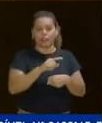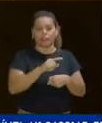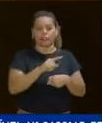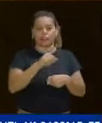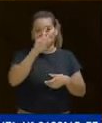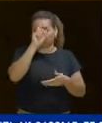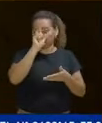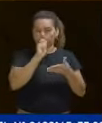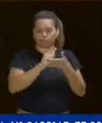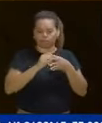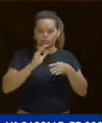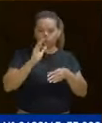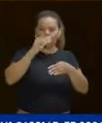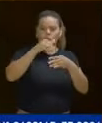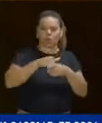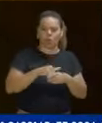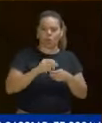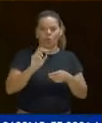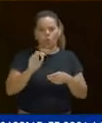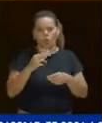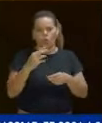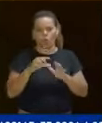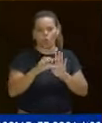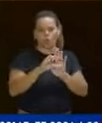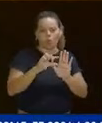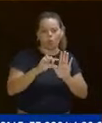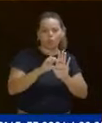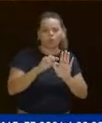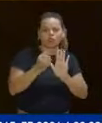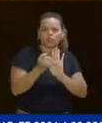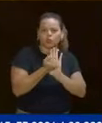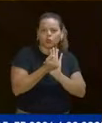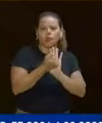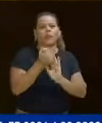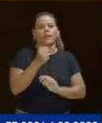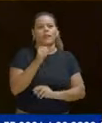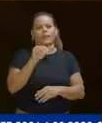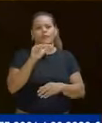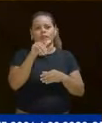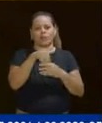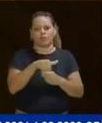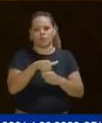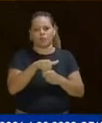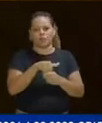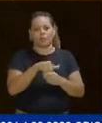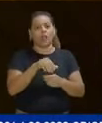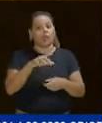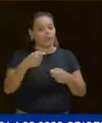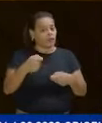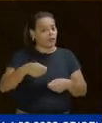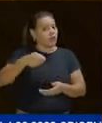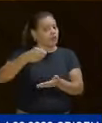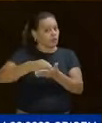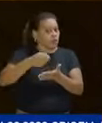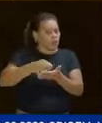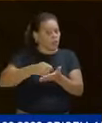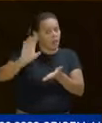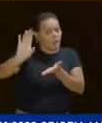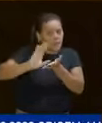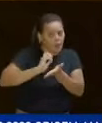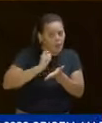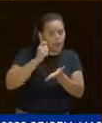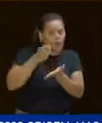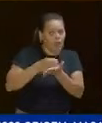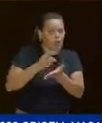em razão da violação do dispositivo do Código Eleitoral, das leis, que tem por objeto a obrigação de pagar, fazer ou não